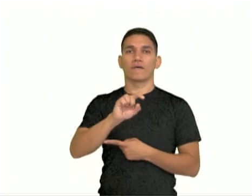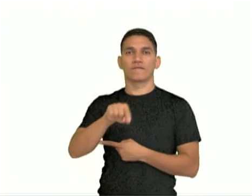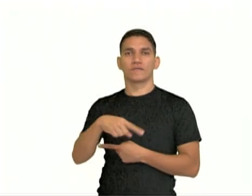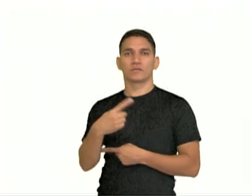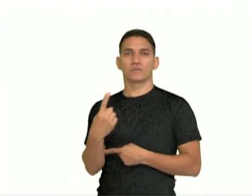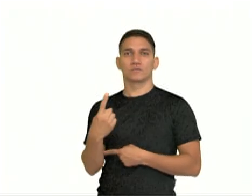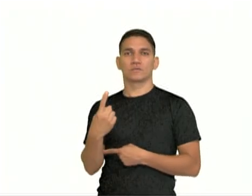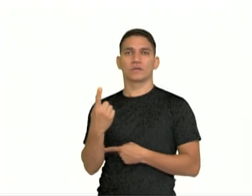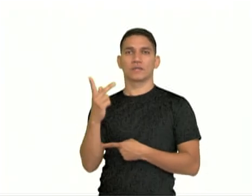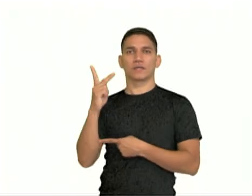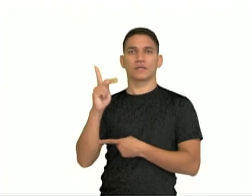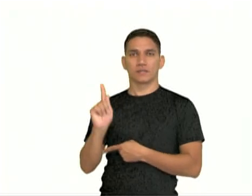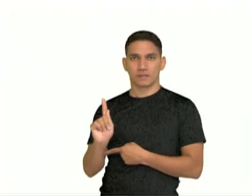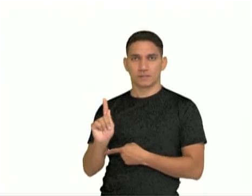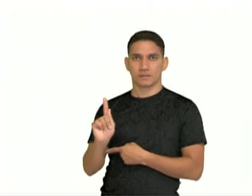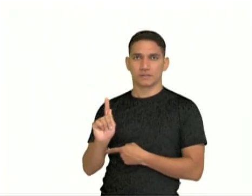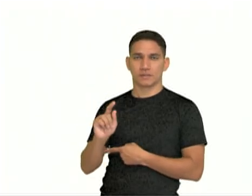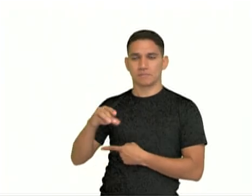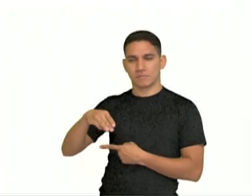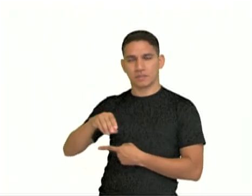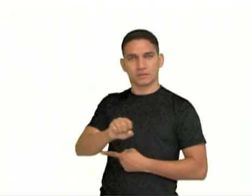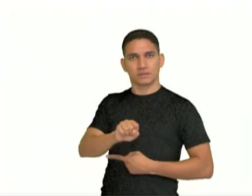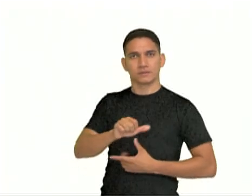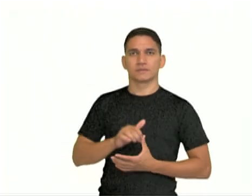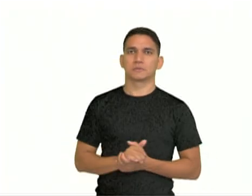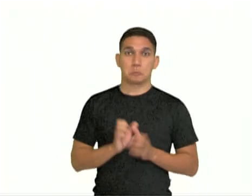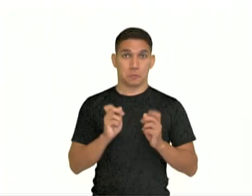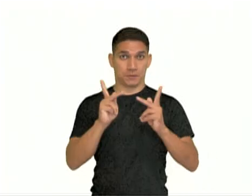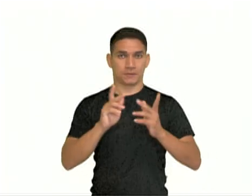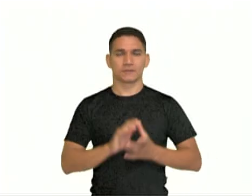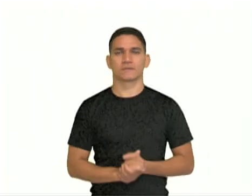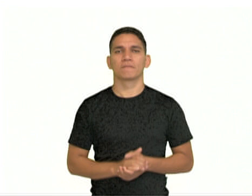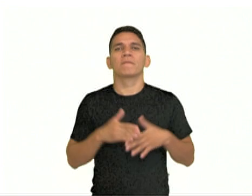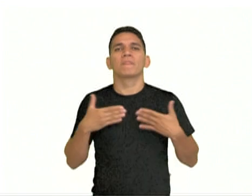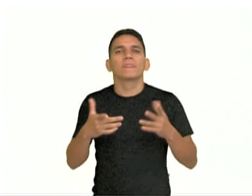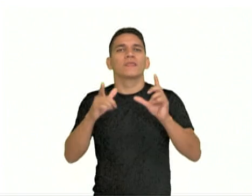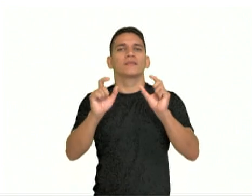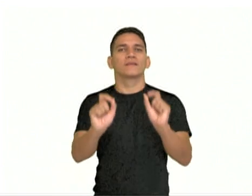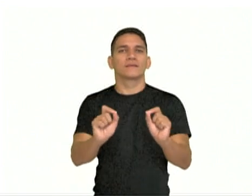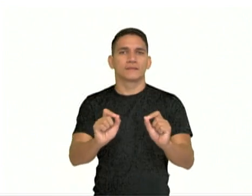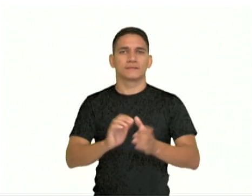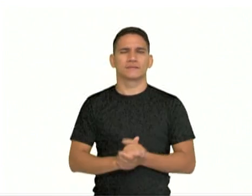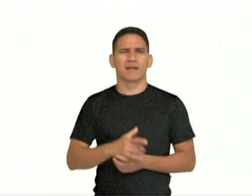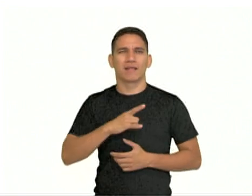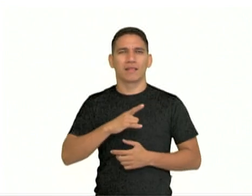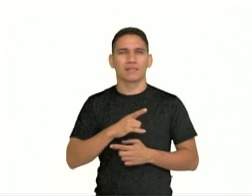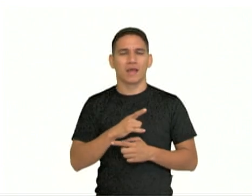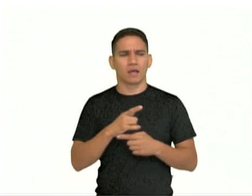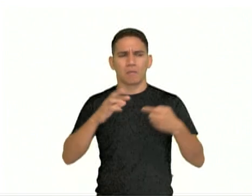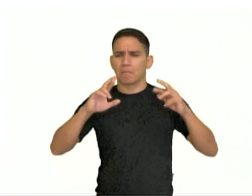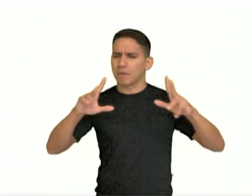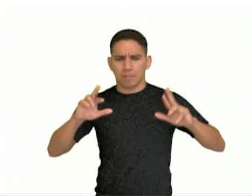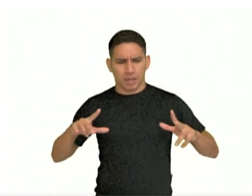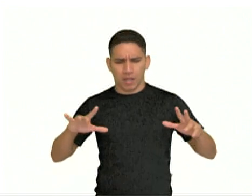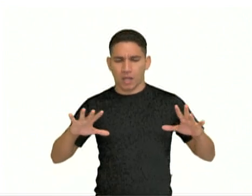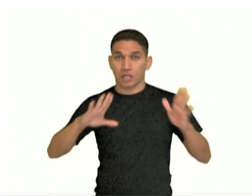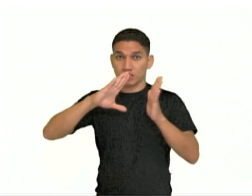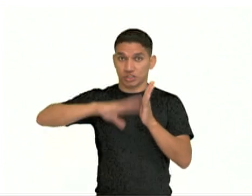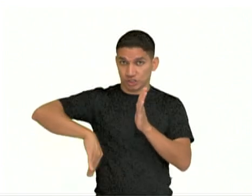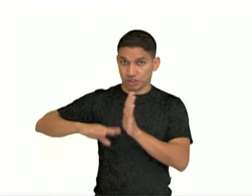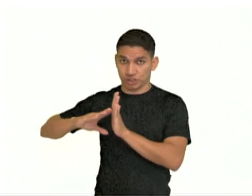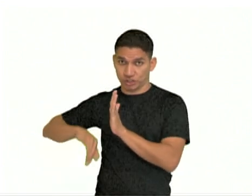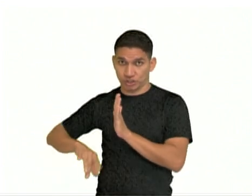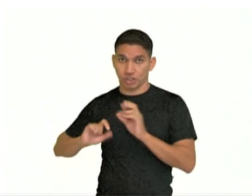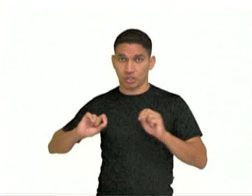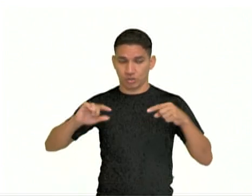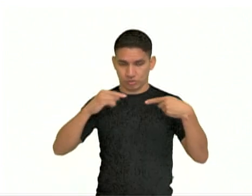8,1 kg por metro por segundo, certo? E fazendo a diferença entre eles, certo?